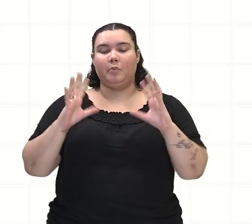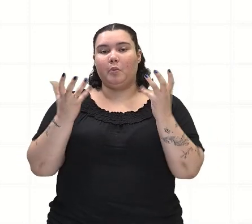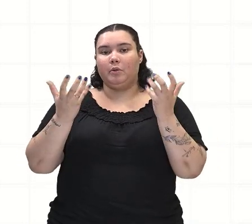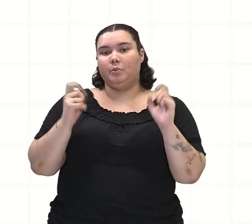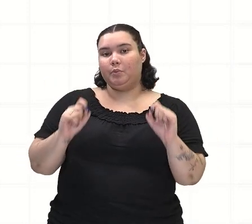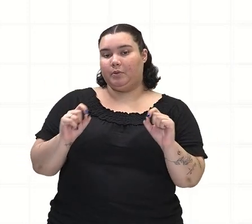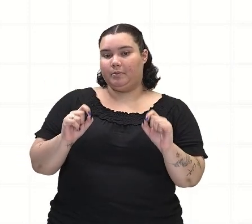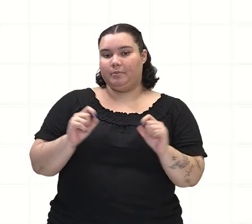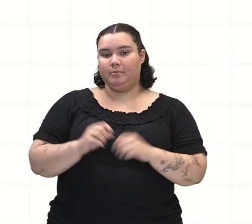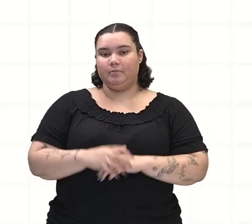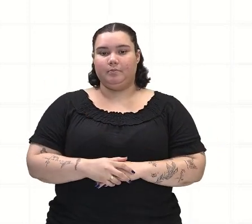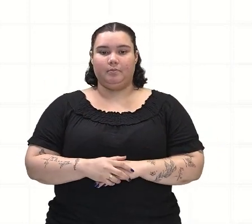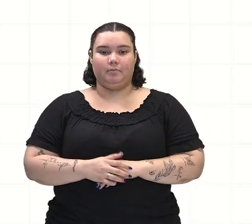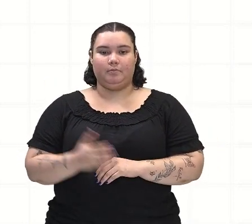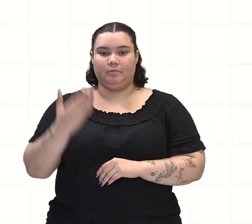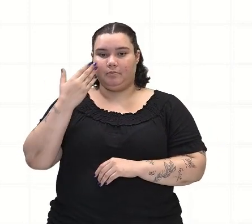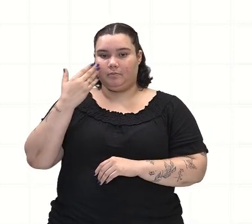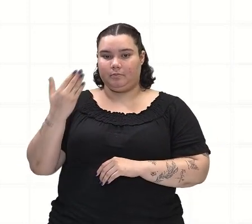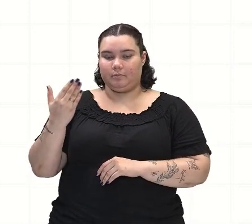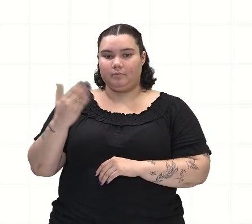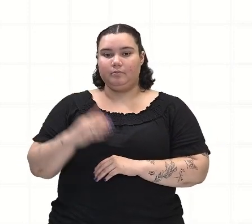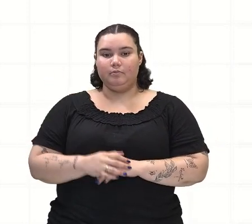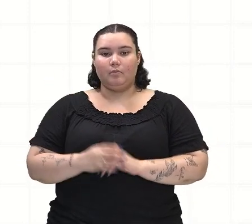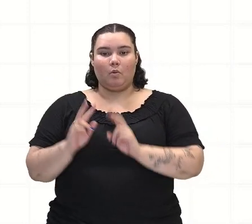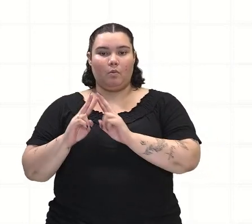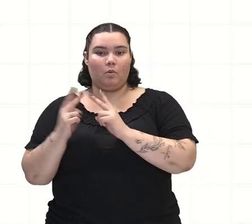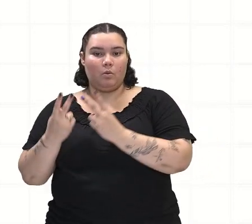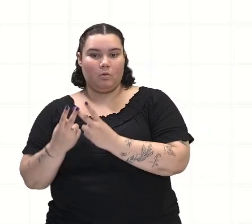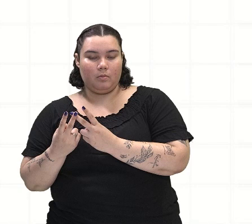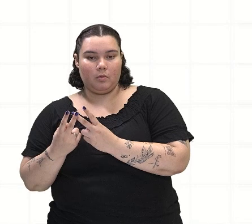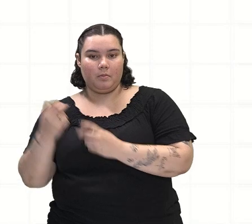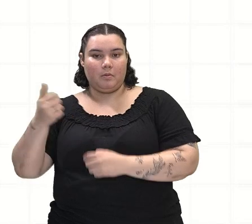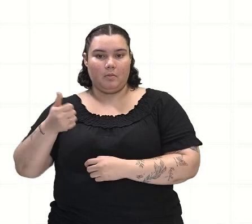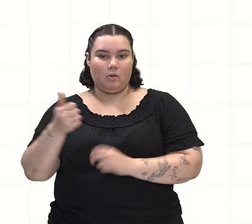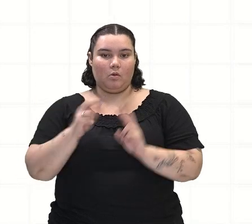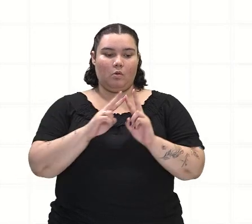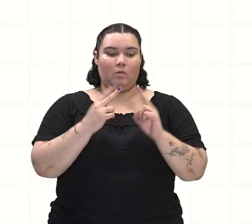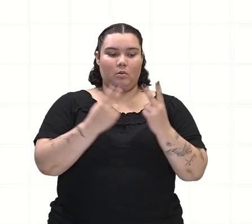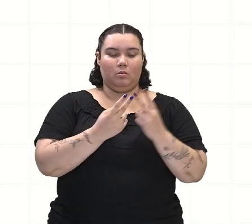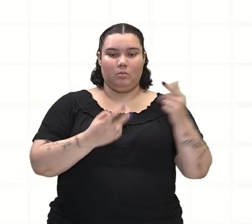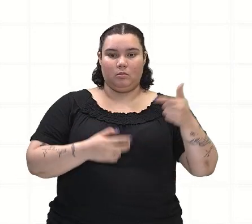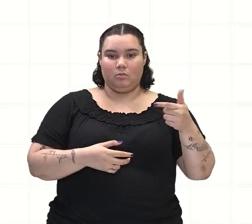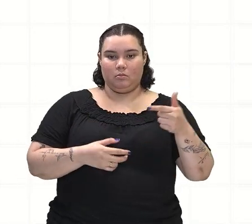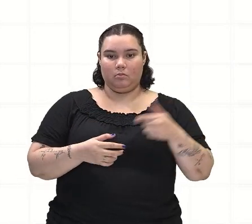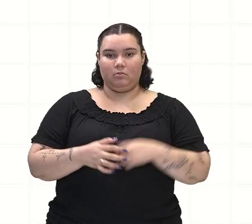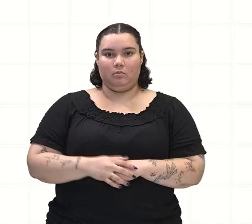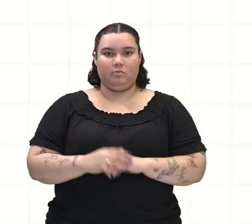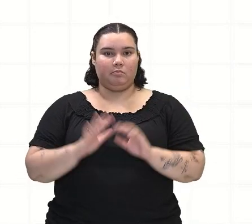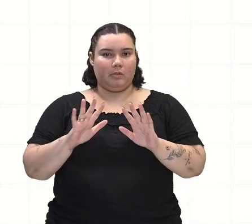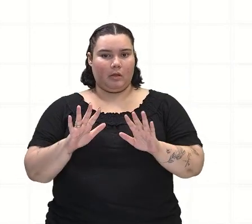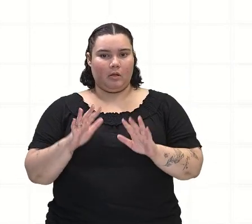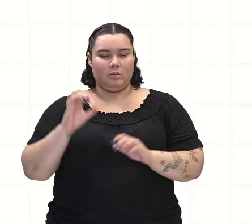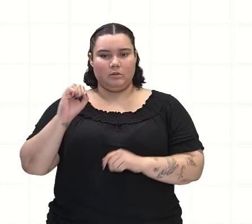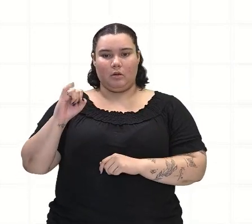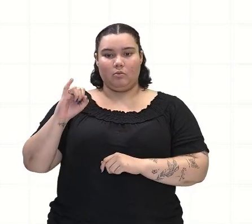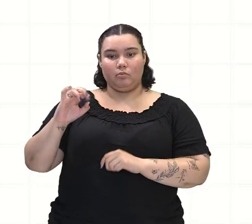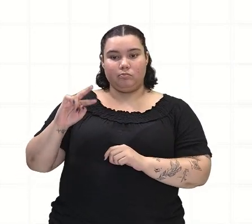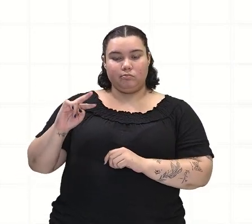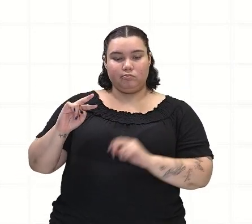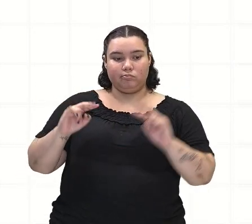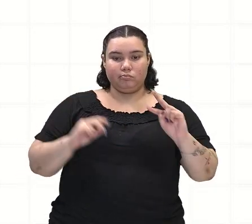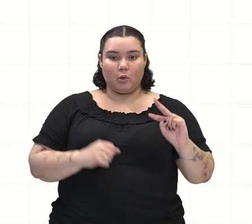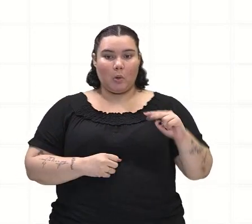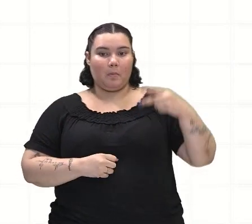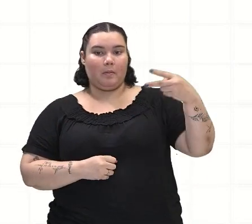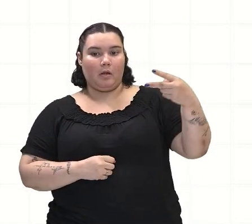acontecer, né? Aqui é o volume, né, desse primeiro e aqui o volume desse segundo. Será se eu dobrar a altura e